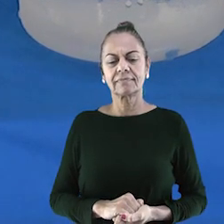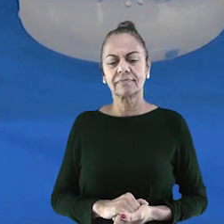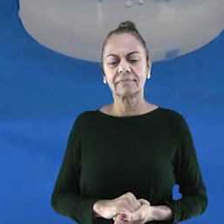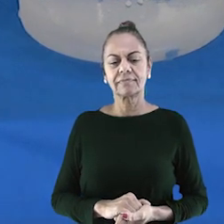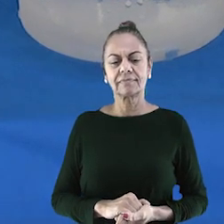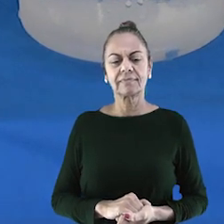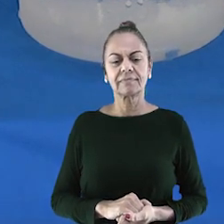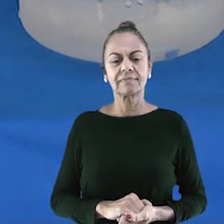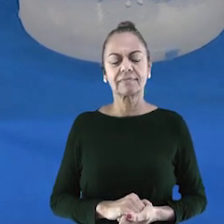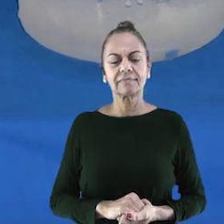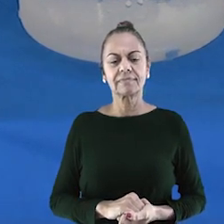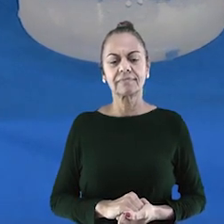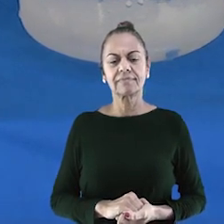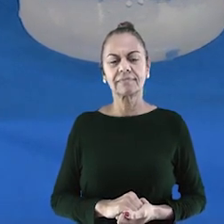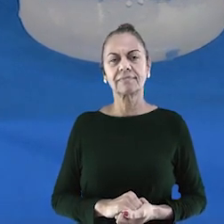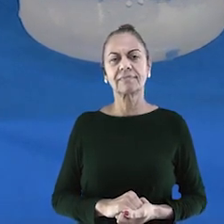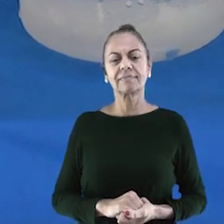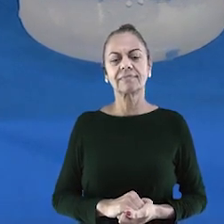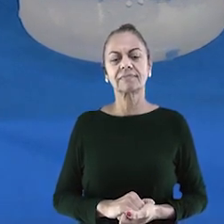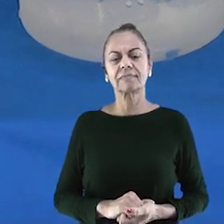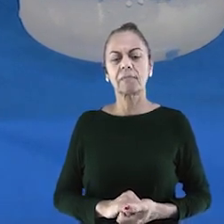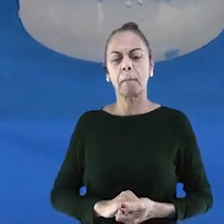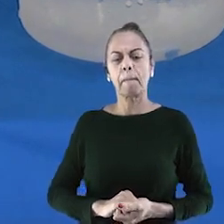pouquinho de terra, vou pegar aqui um pouquinho de areia,